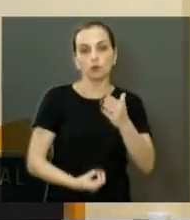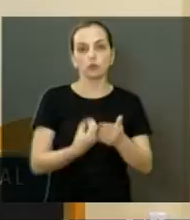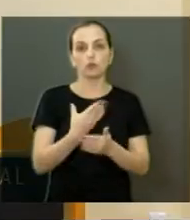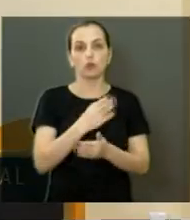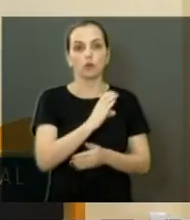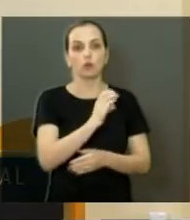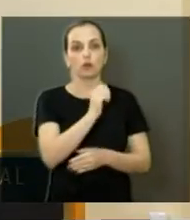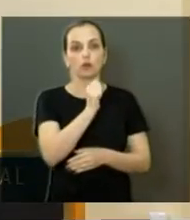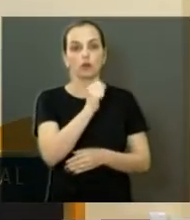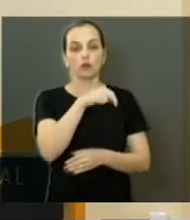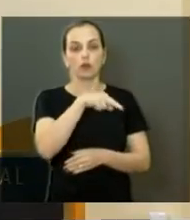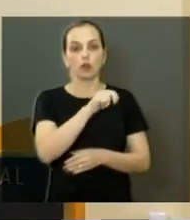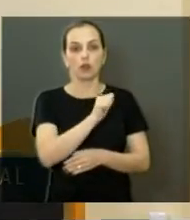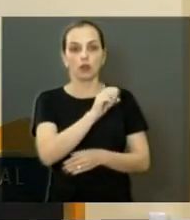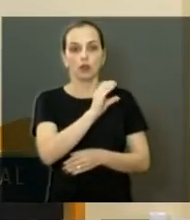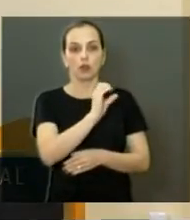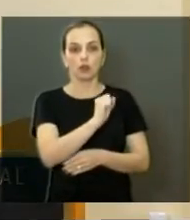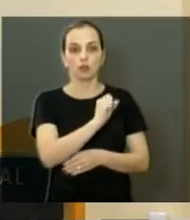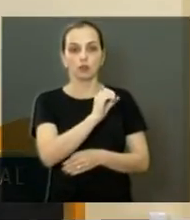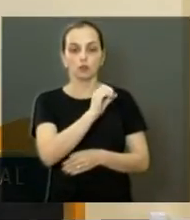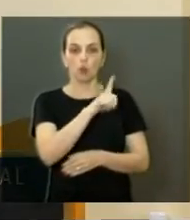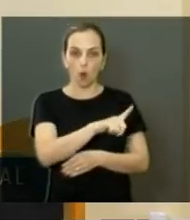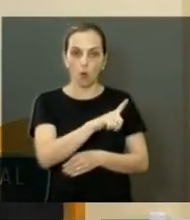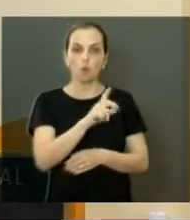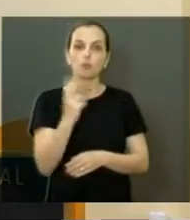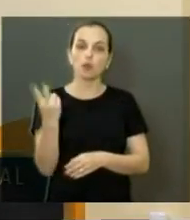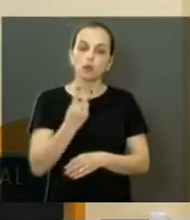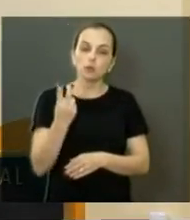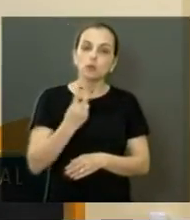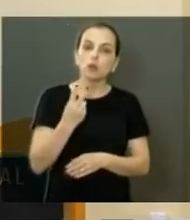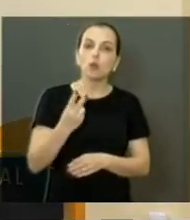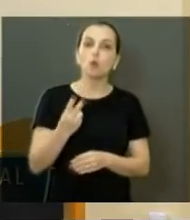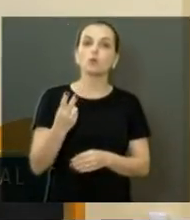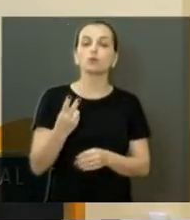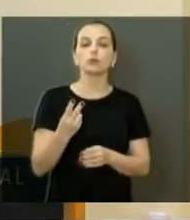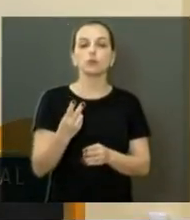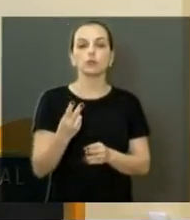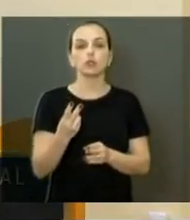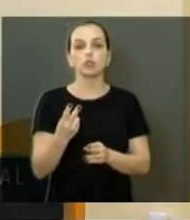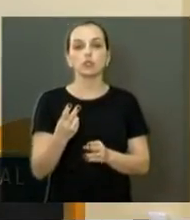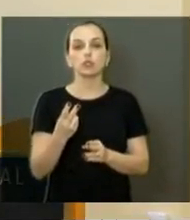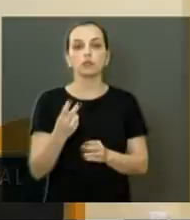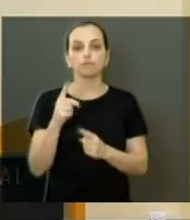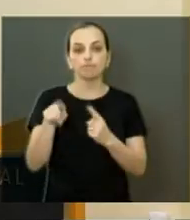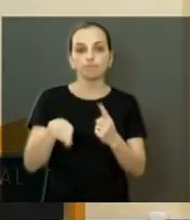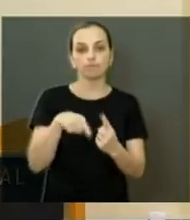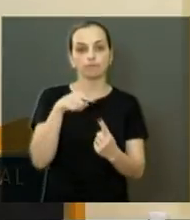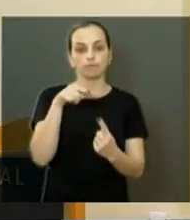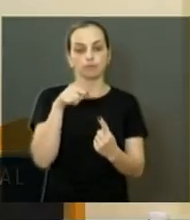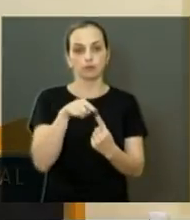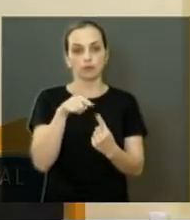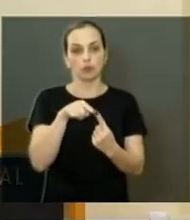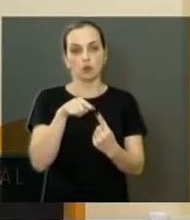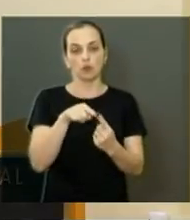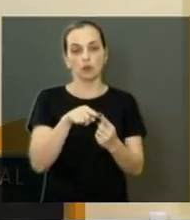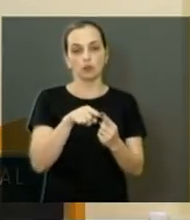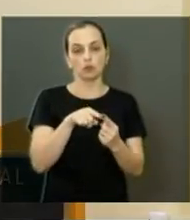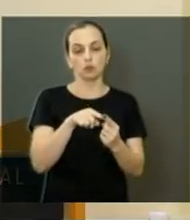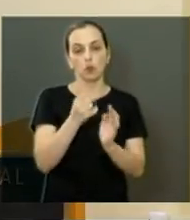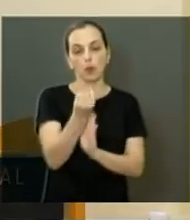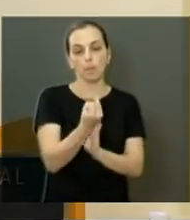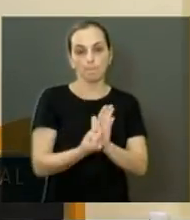segundo que a gente tem a oportunidade de participar e trata exatamente das questões tributárias. Hoje,